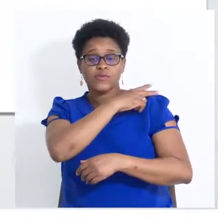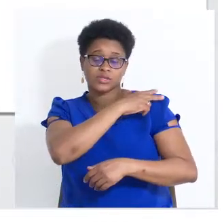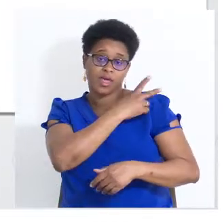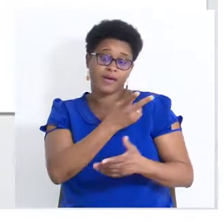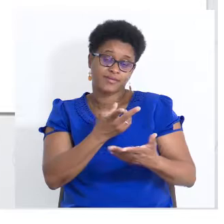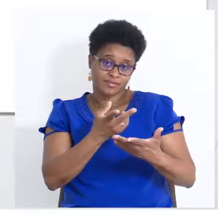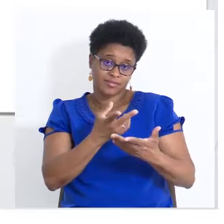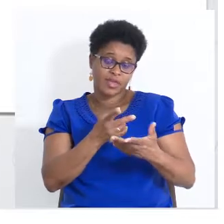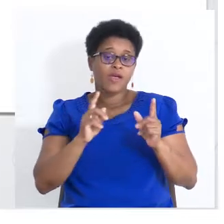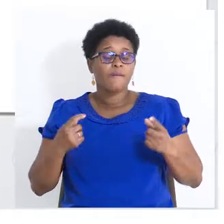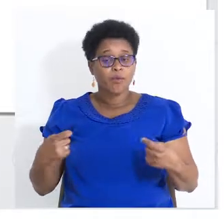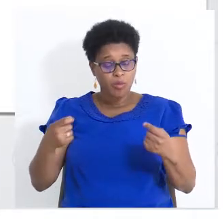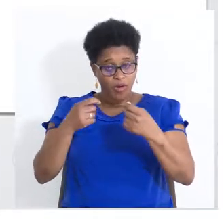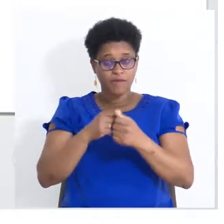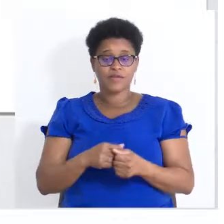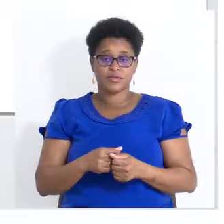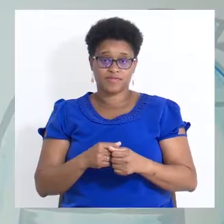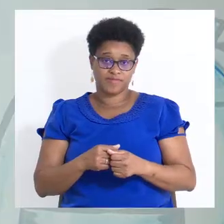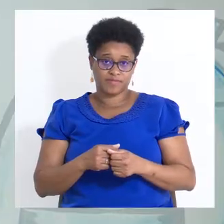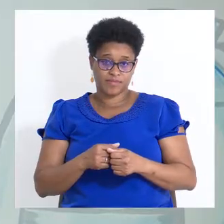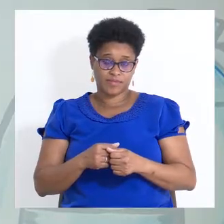universidades que promovem